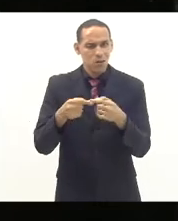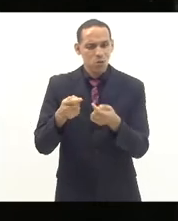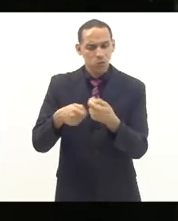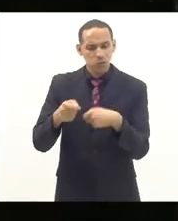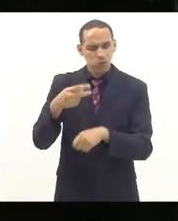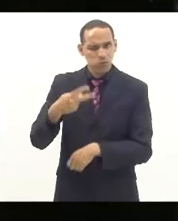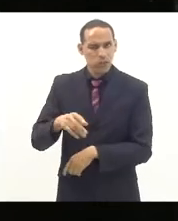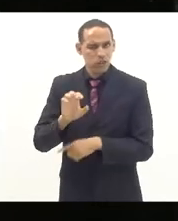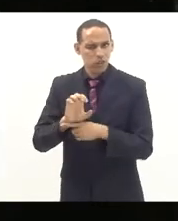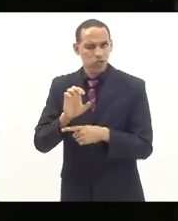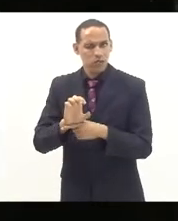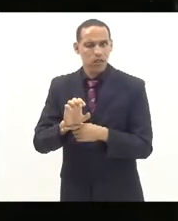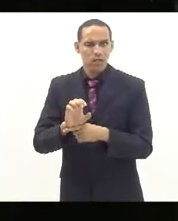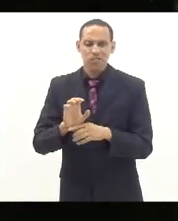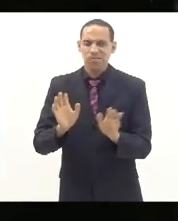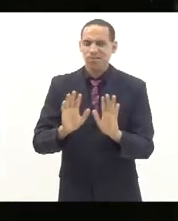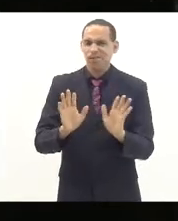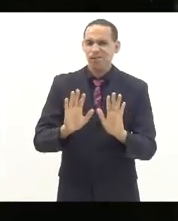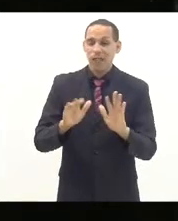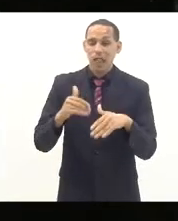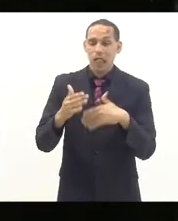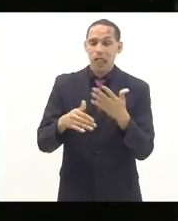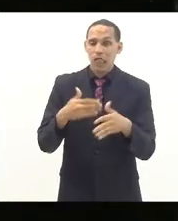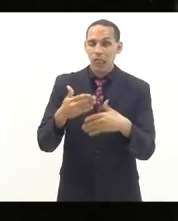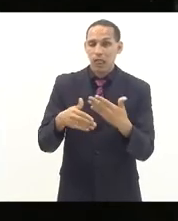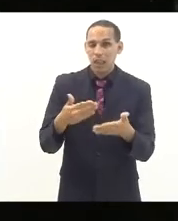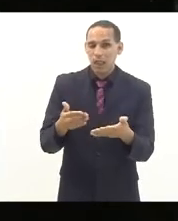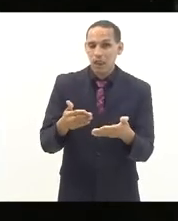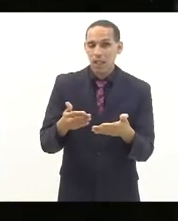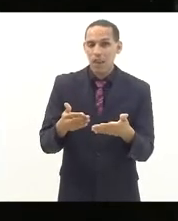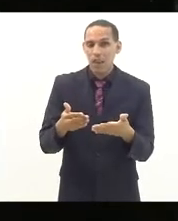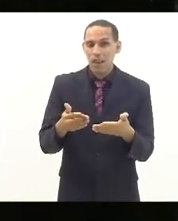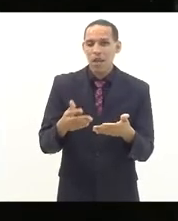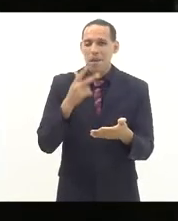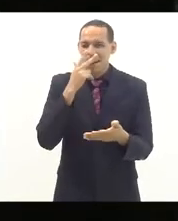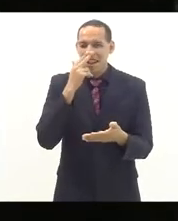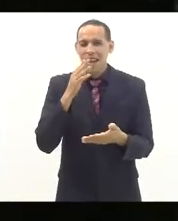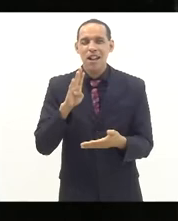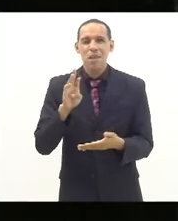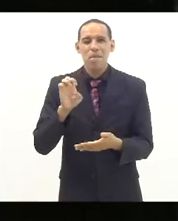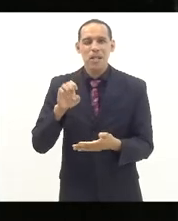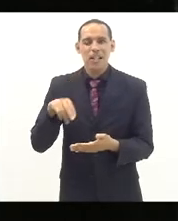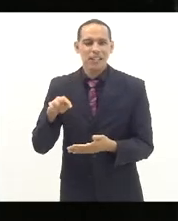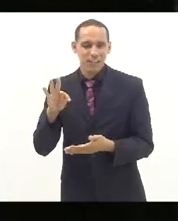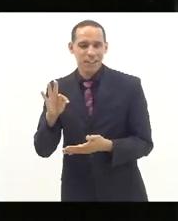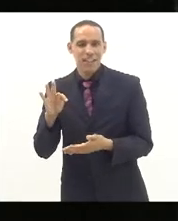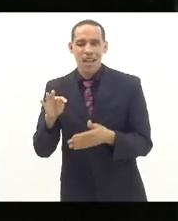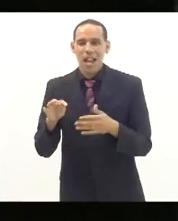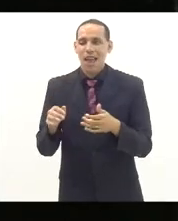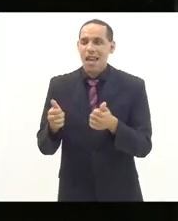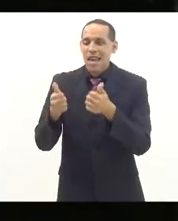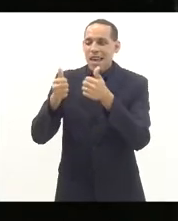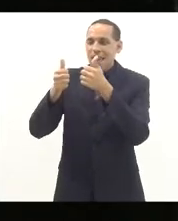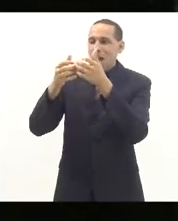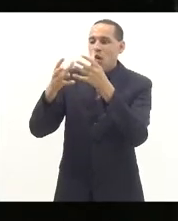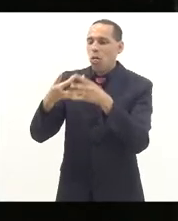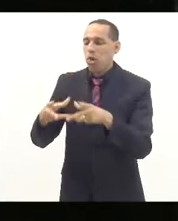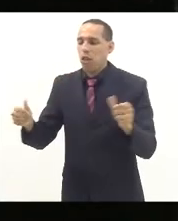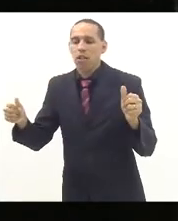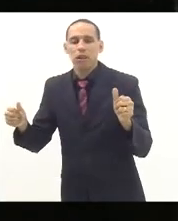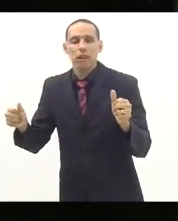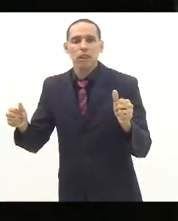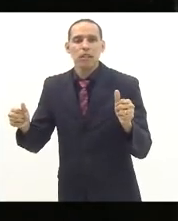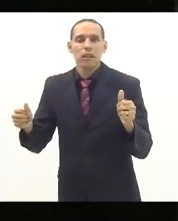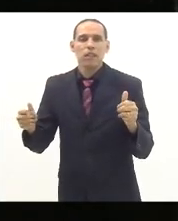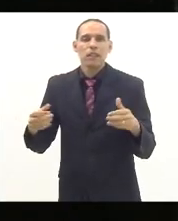do nosso estado e para que se depois quando esse vento do Brent passar a gente não faça aqui o mesmo